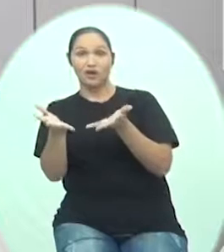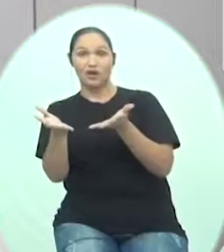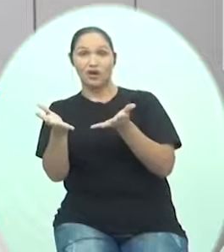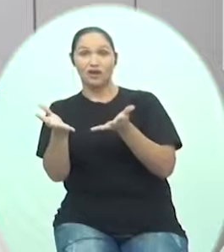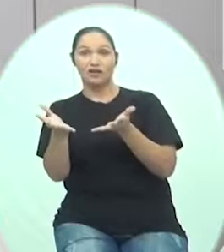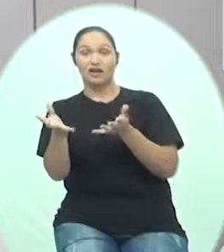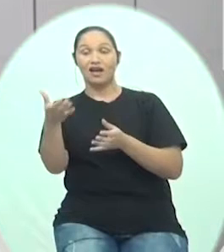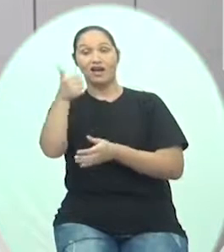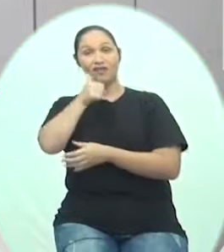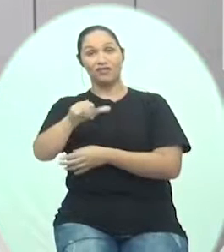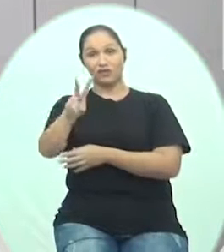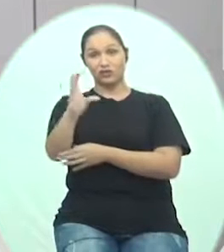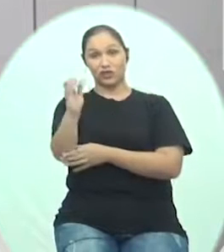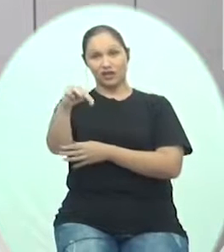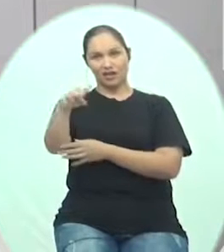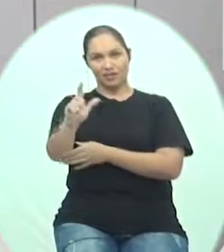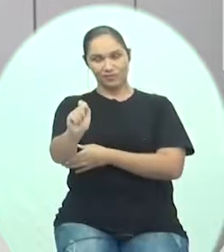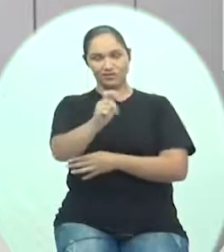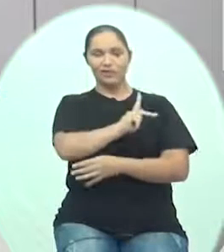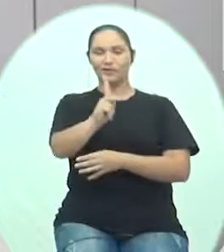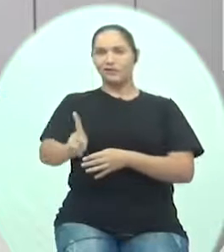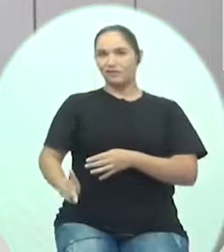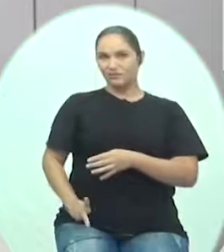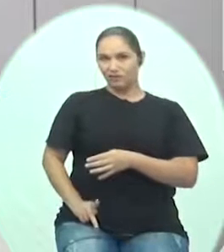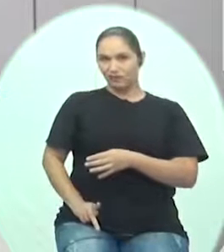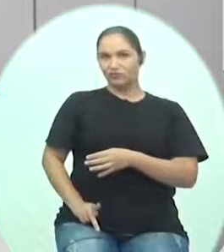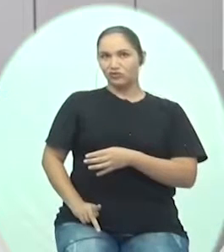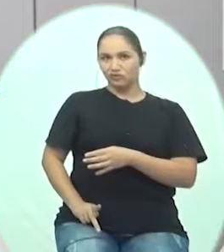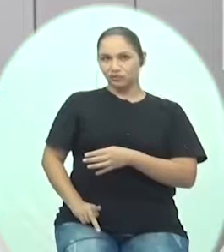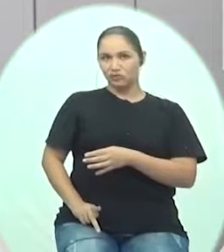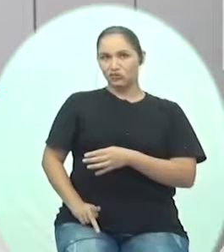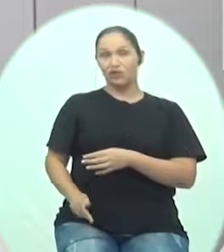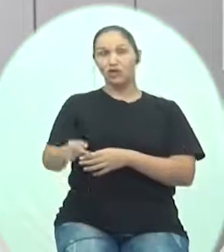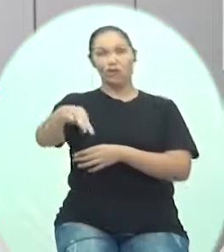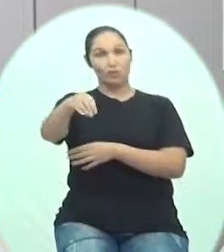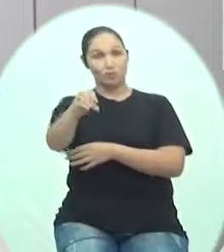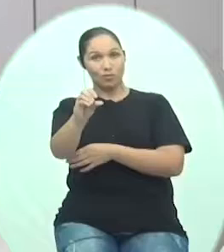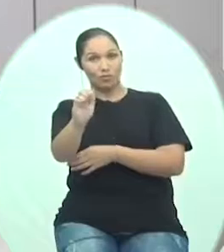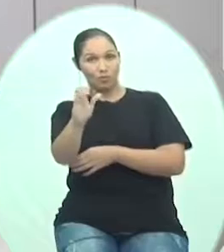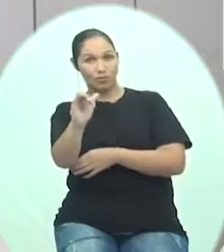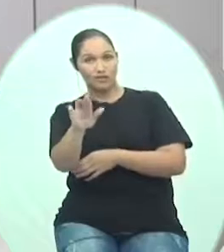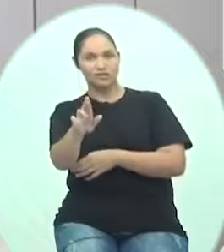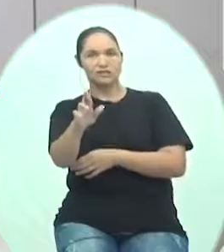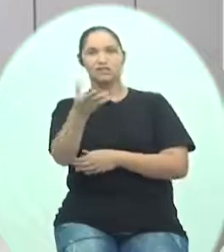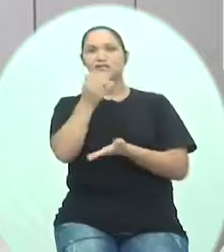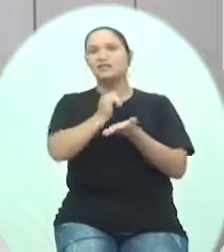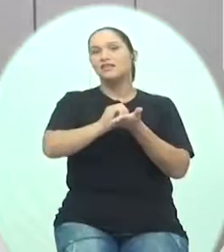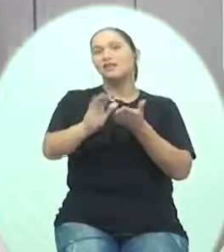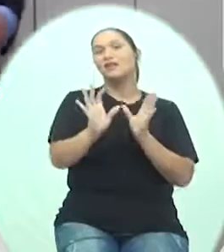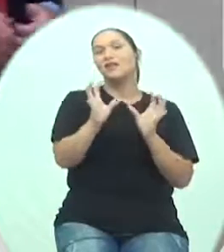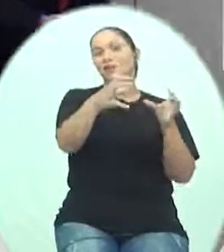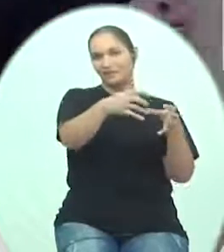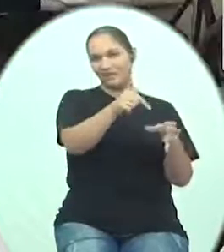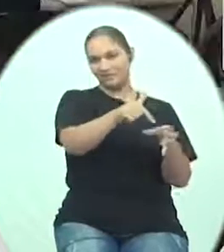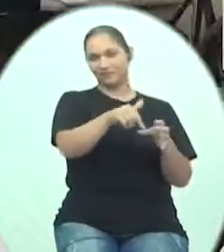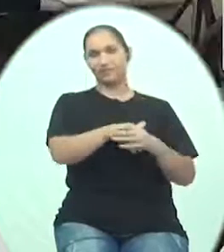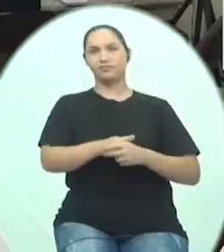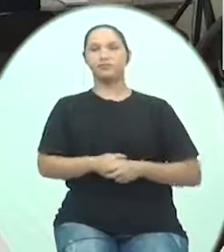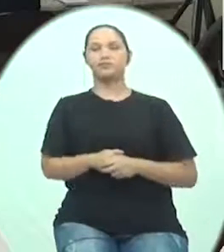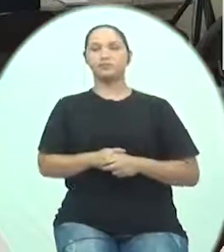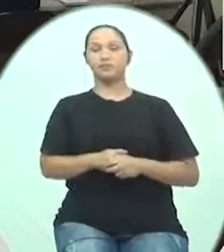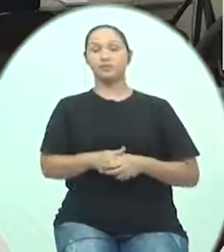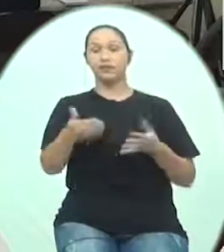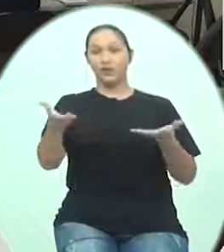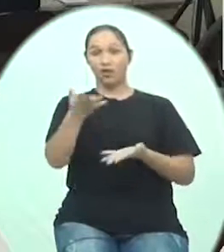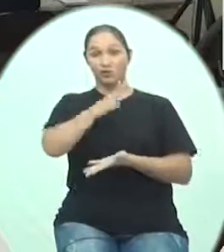eh Júlio camin como vice-presidente o vereador mail da Jor como secretário da comissão Obrigado questão de